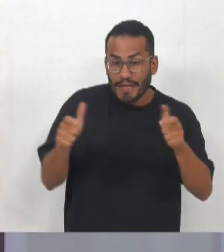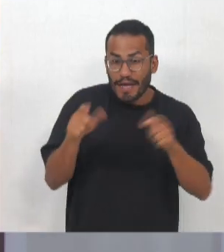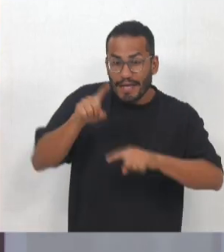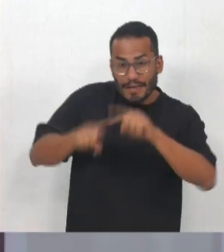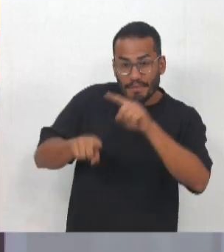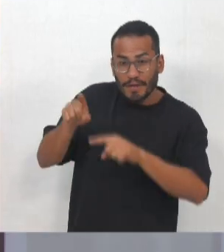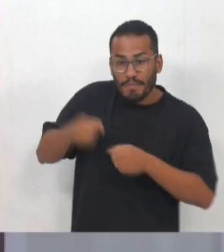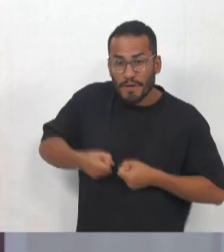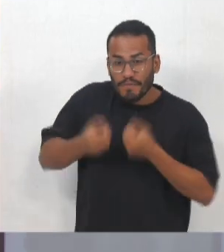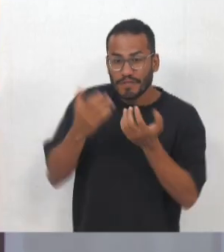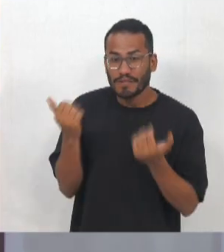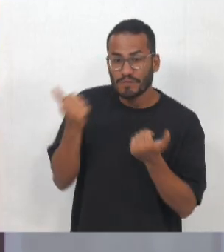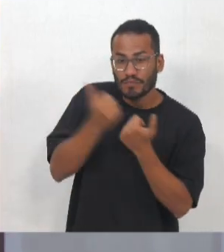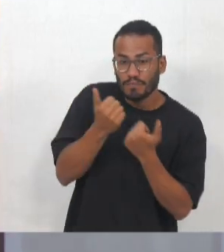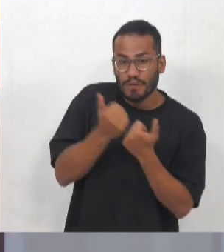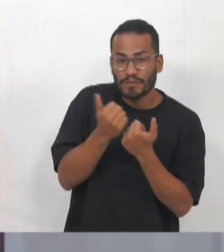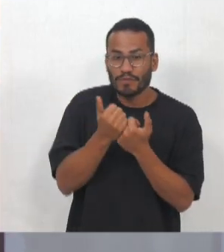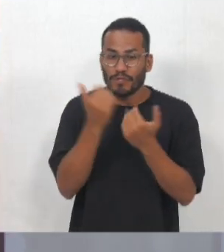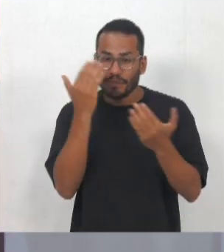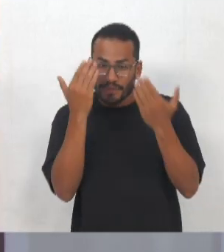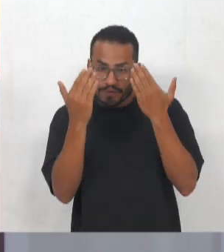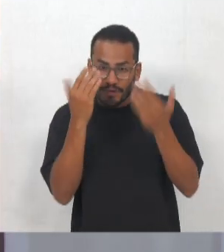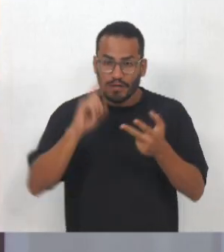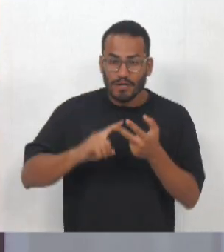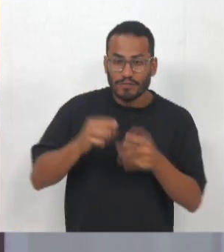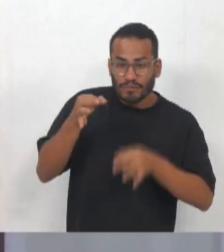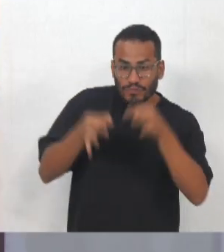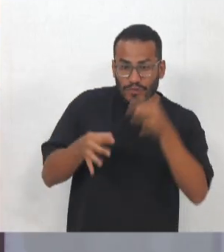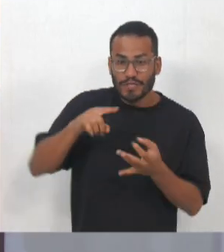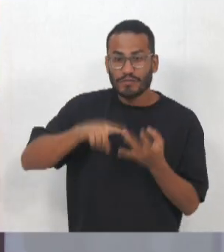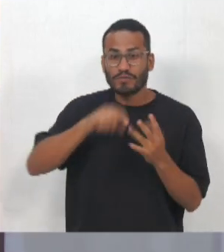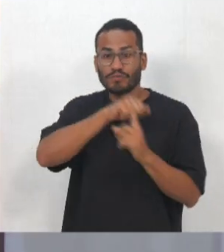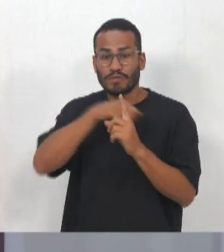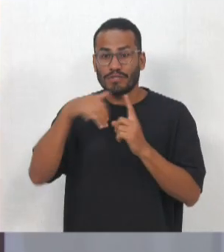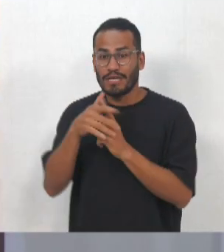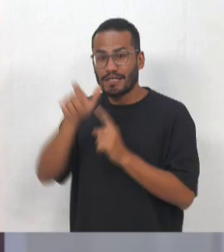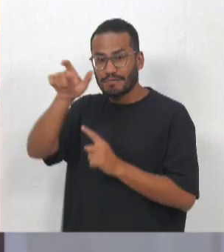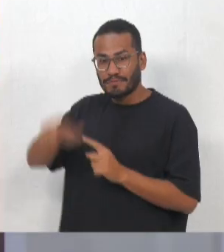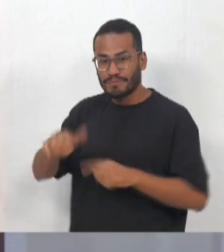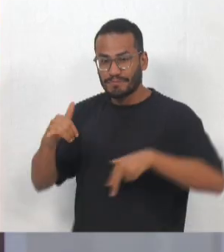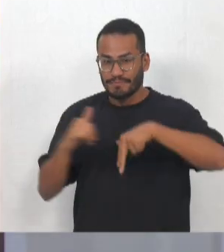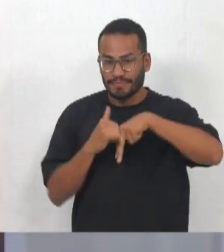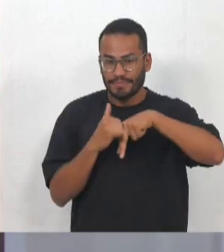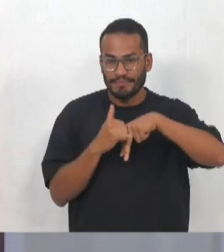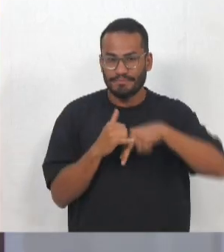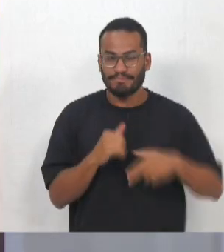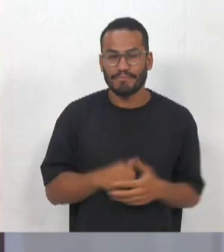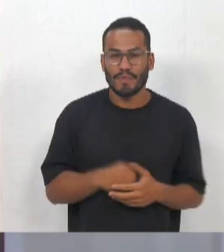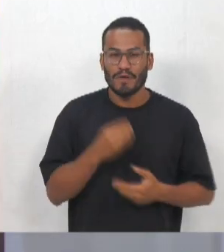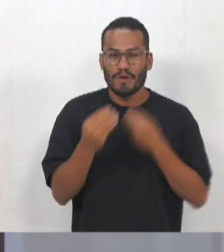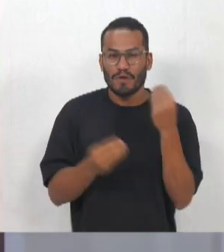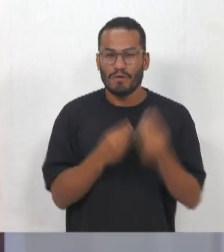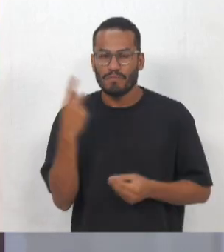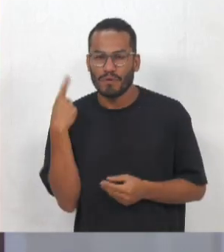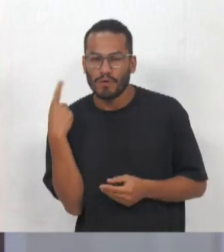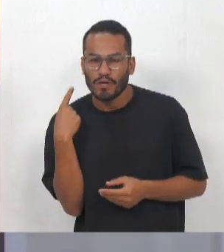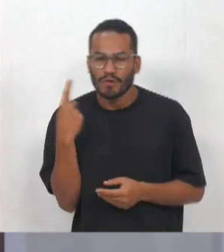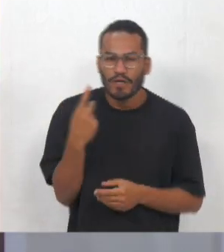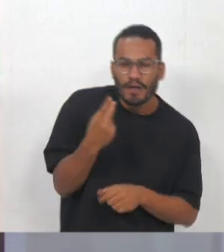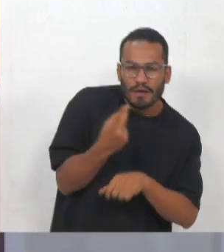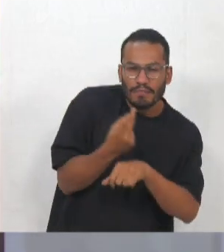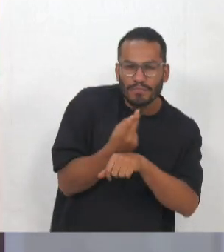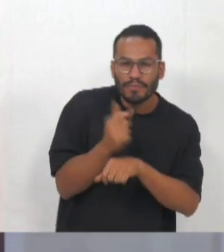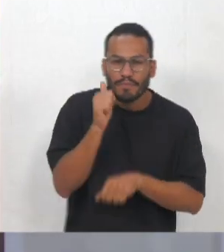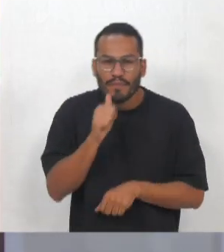para oferecer suporte psicológico, jurídico e social às vítimas. Como procuradora da mulher, a gente atendeu, por exemplo,